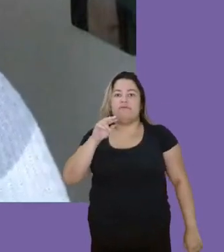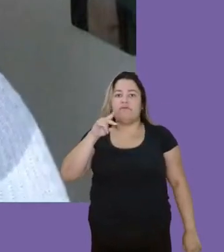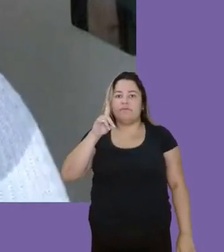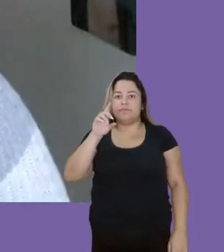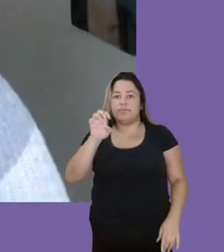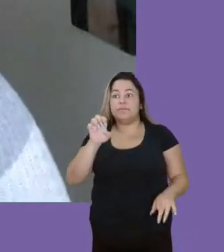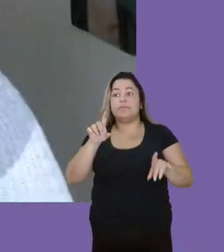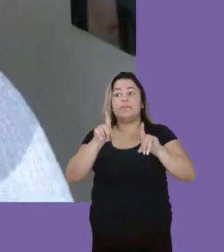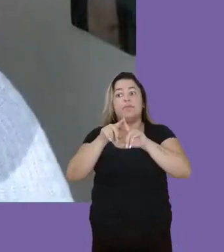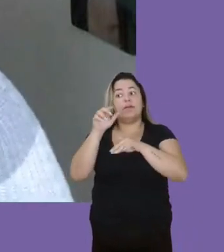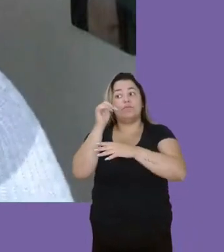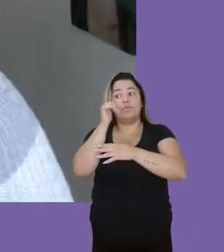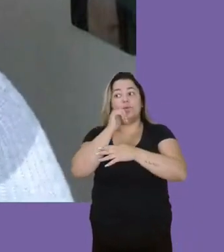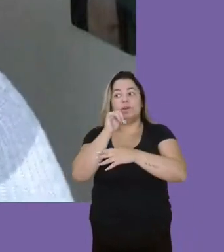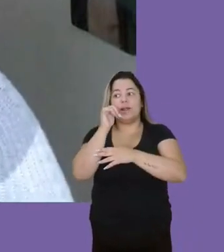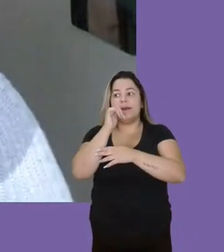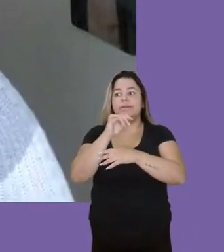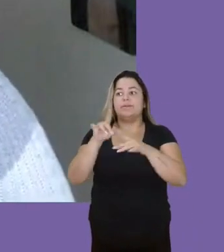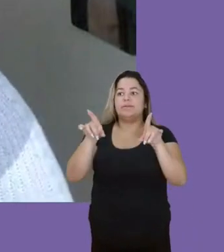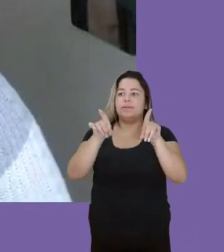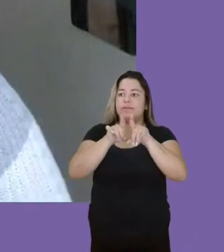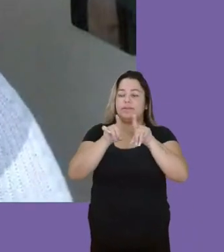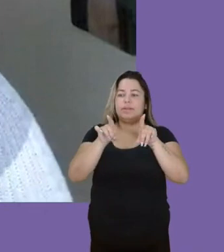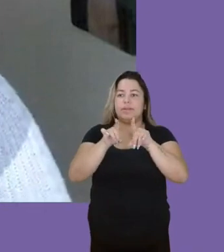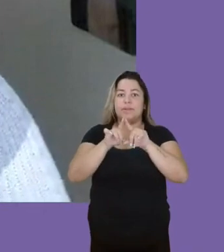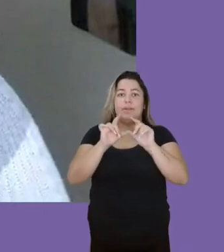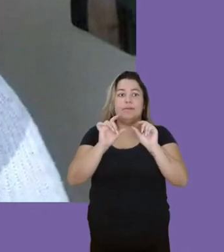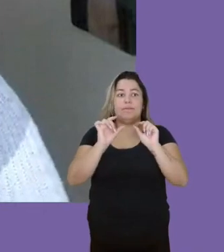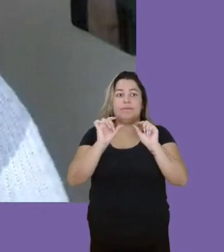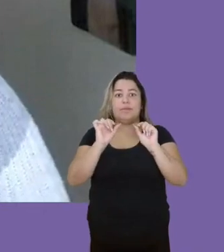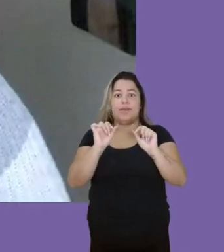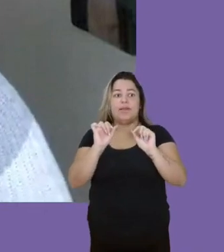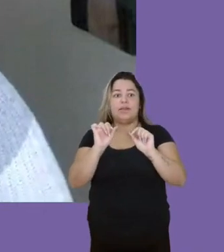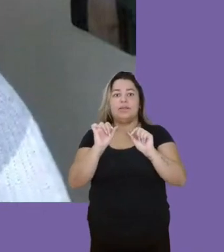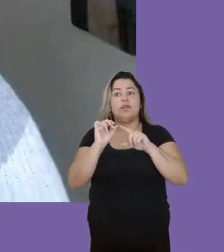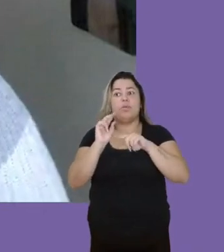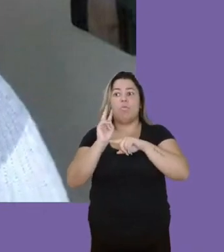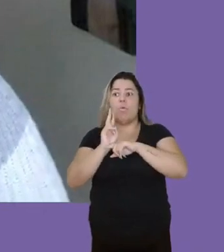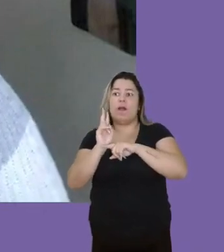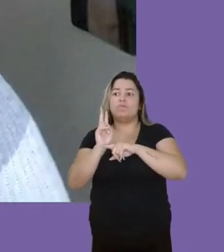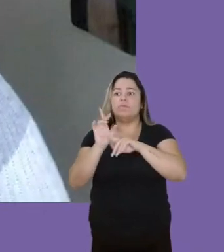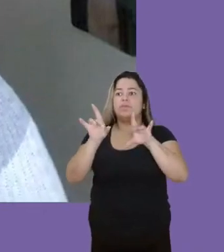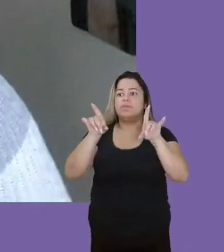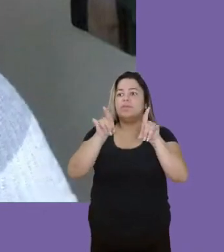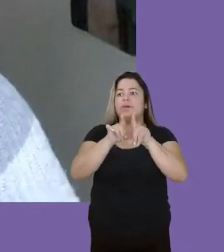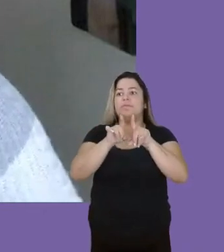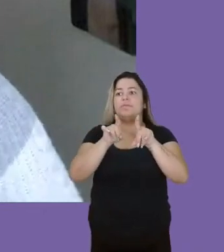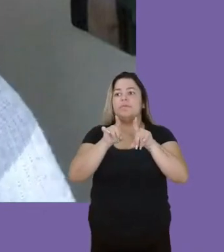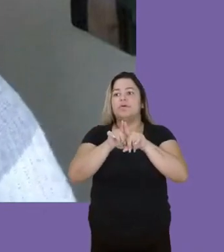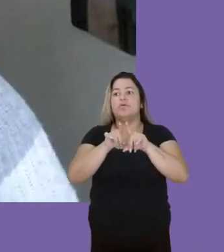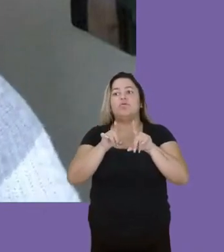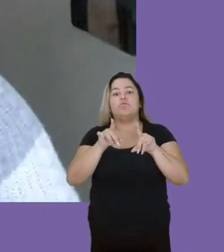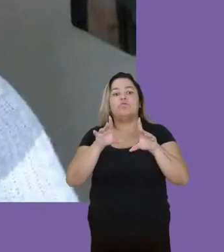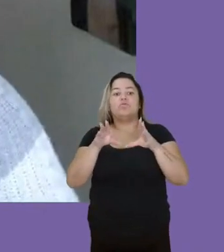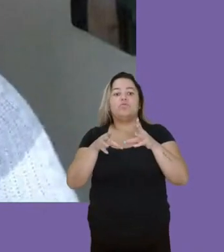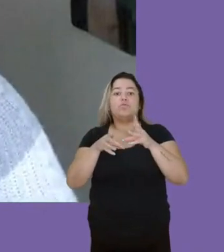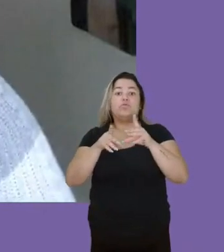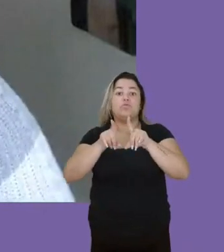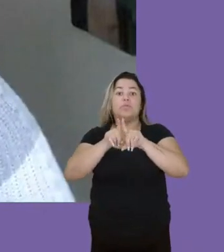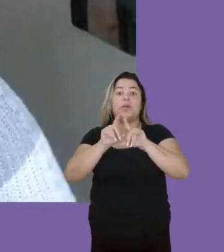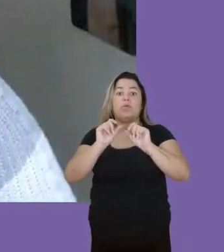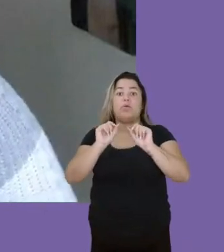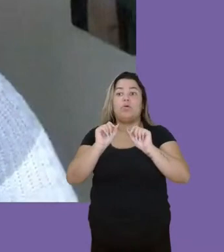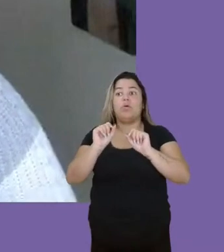mulheres, talvez, por exemplo, né, tenham aí um resguardo sobre a totalidade daquelas que se colocam